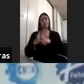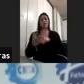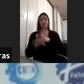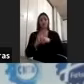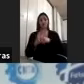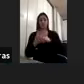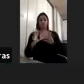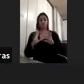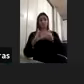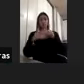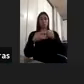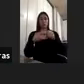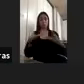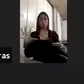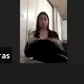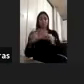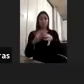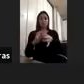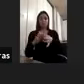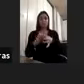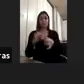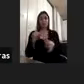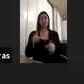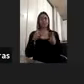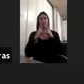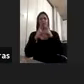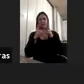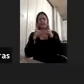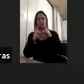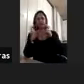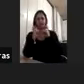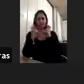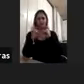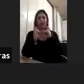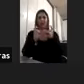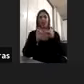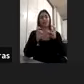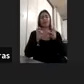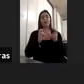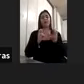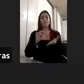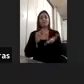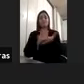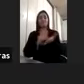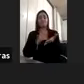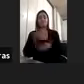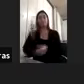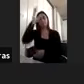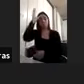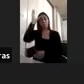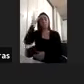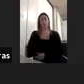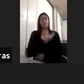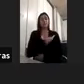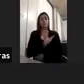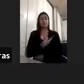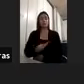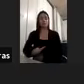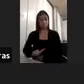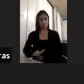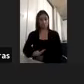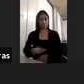elas denunciam o descalabro do governo a respeito da doença, também as